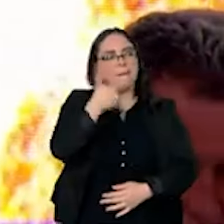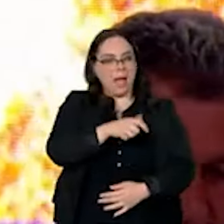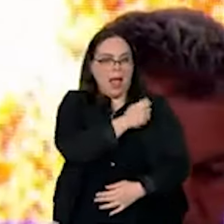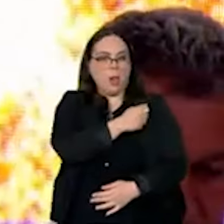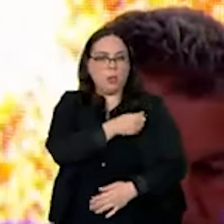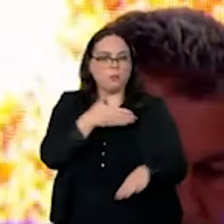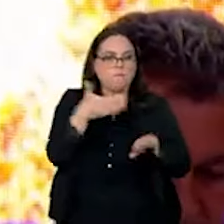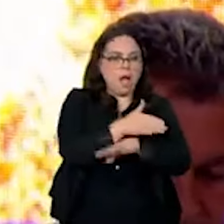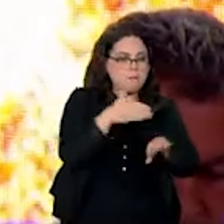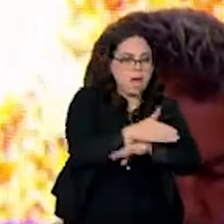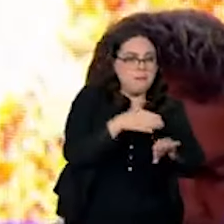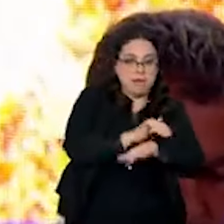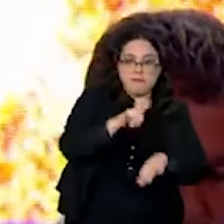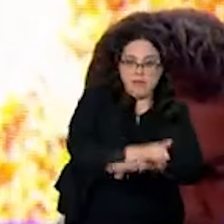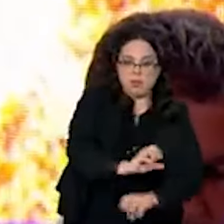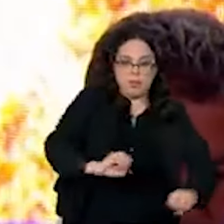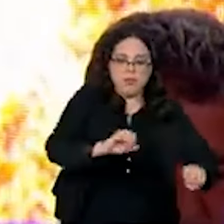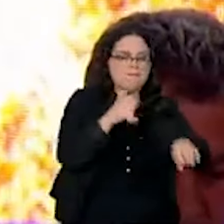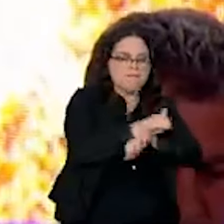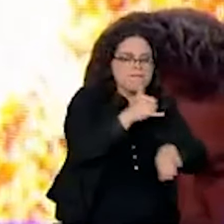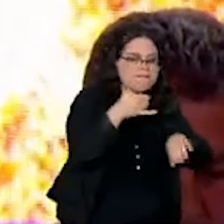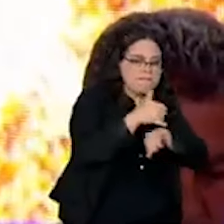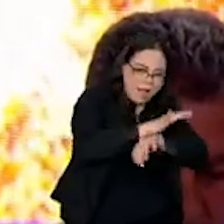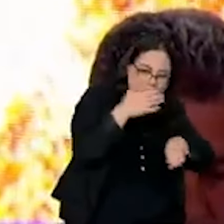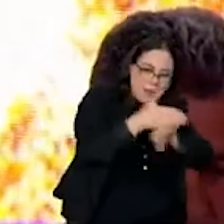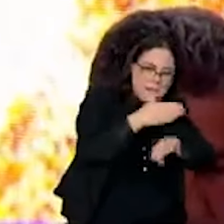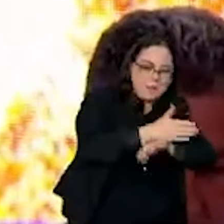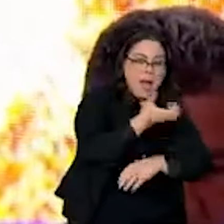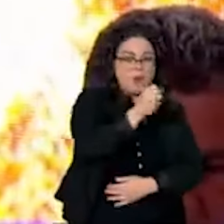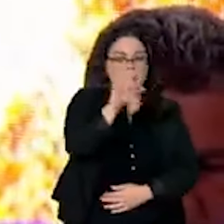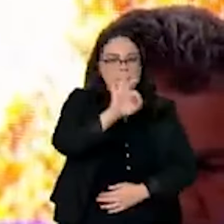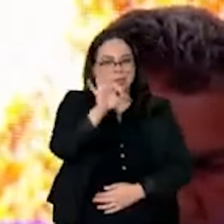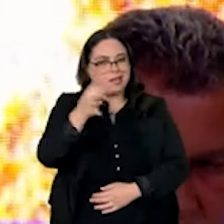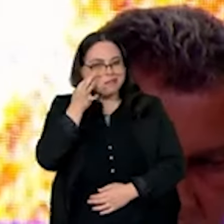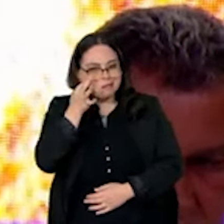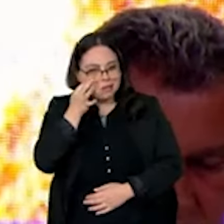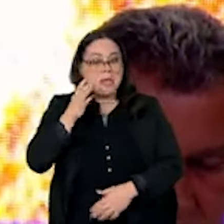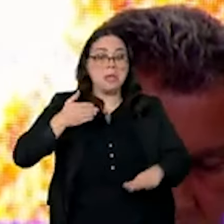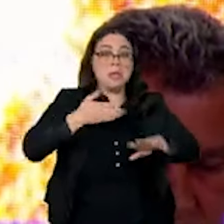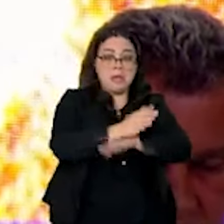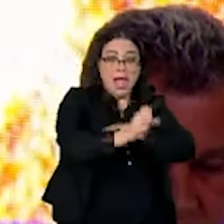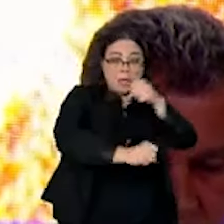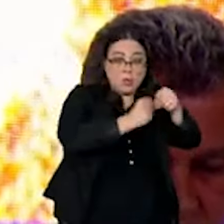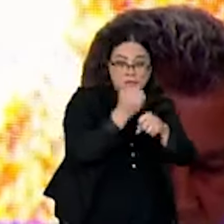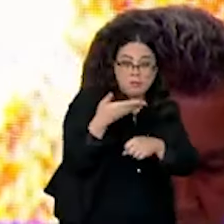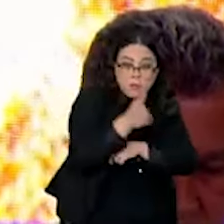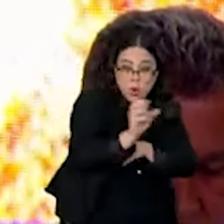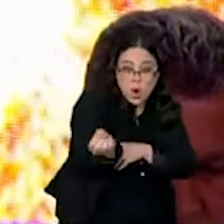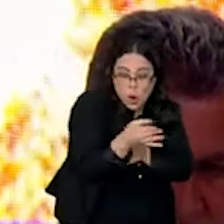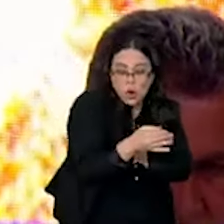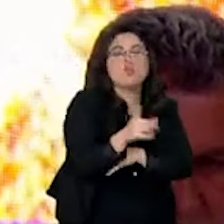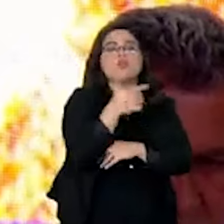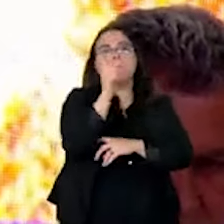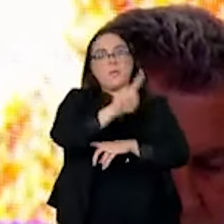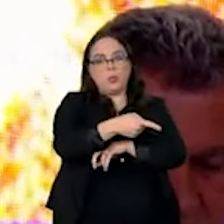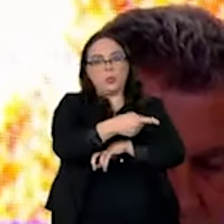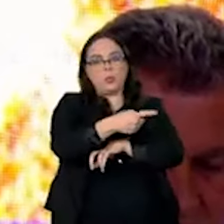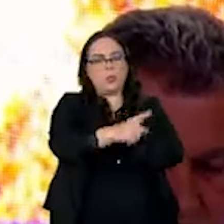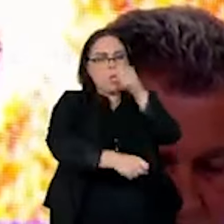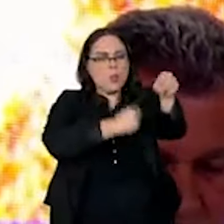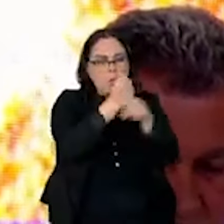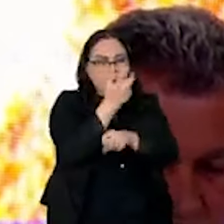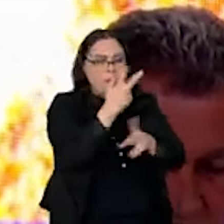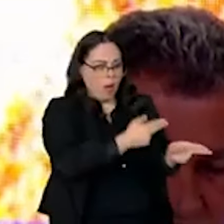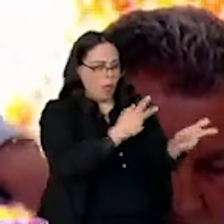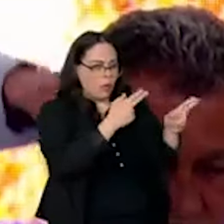de comparecimento na escola e ele passar de ano, nós vamos depositar mais 1.000. No ano seguinte vai ser a mesma